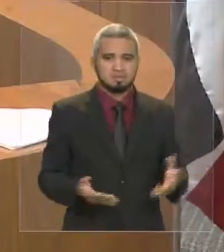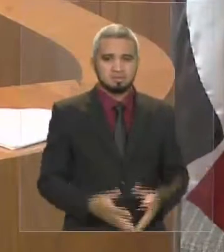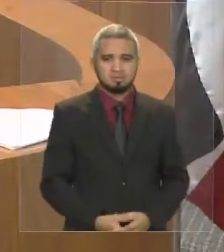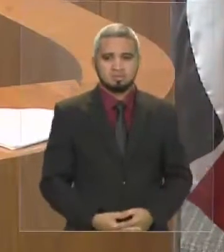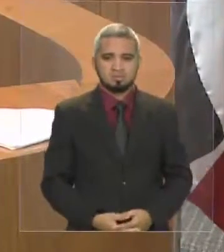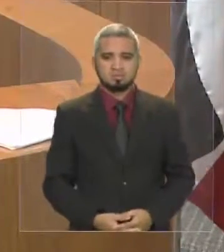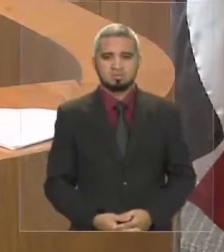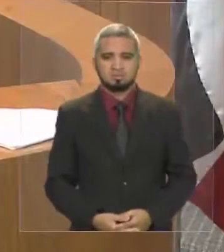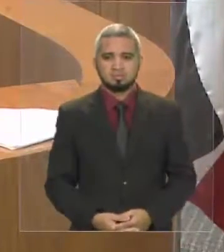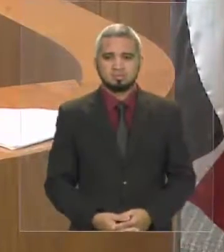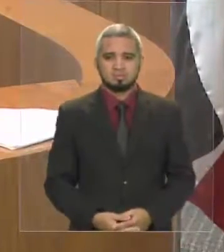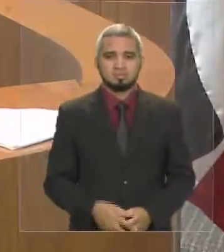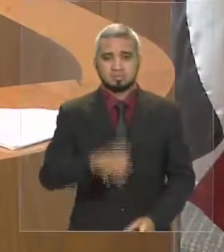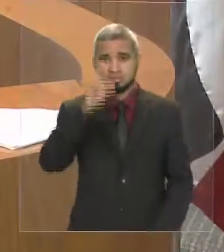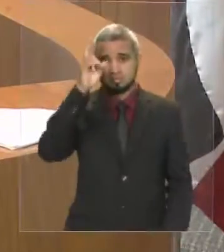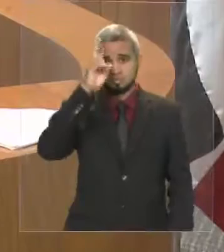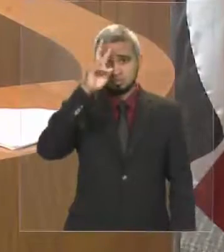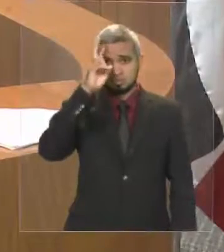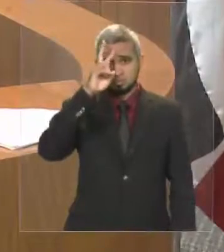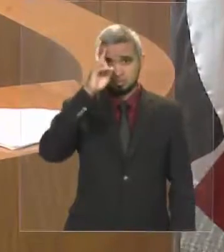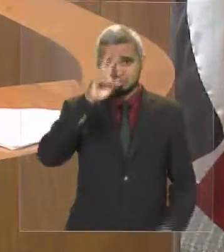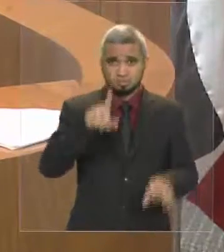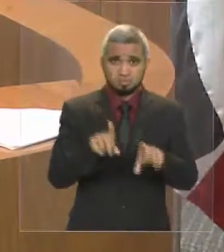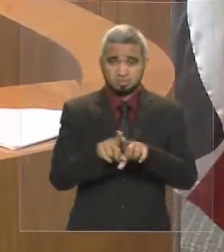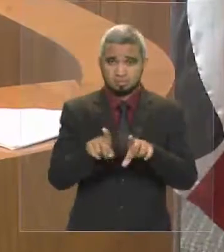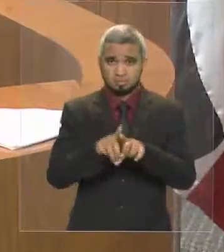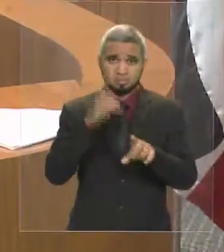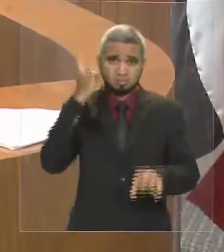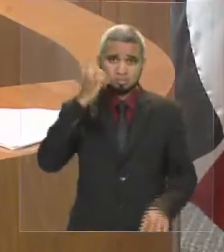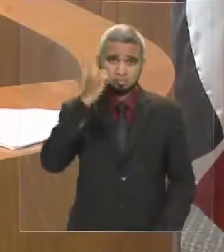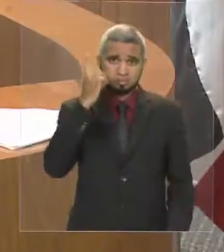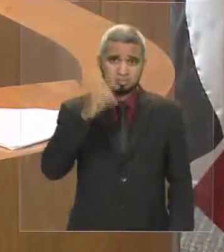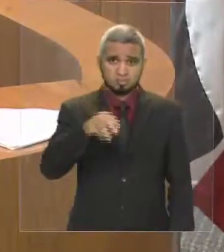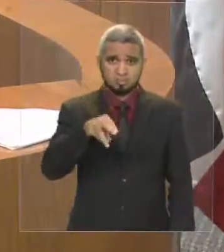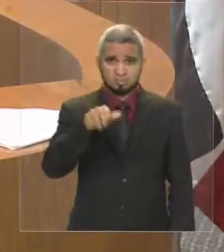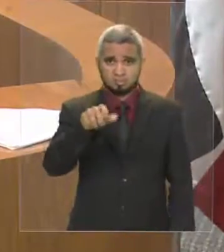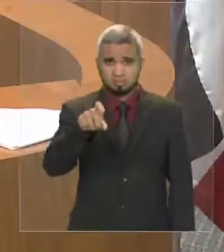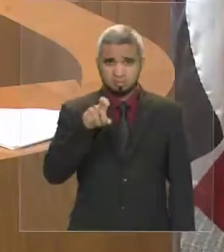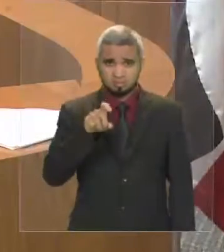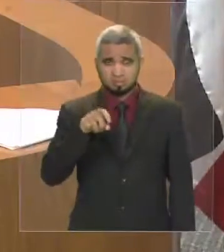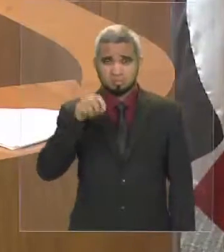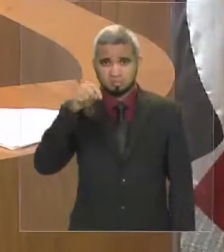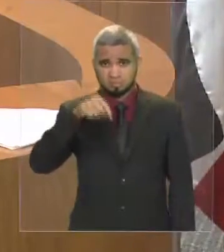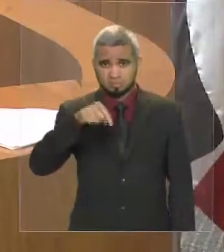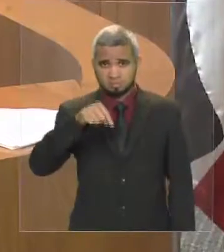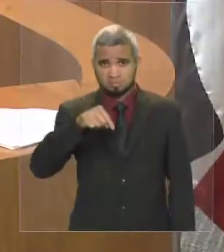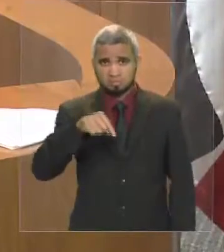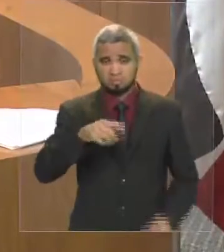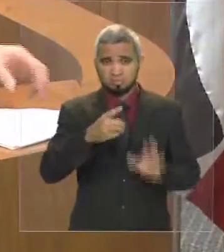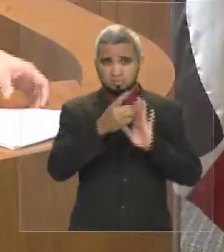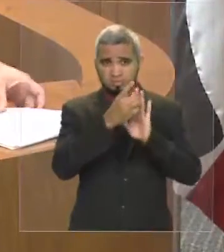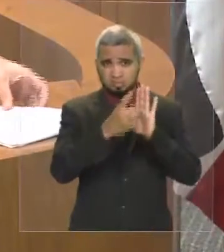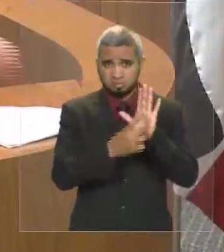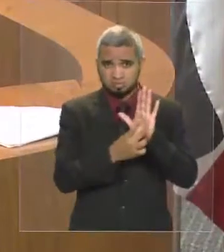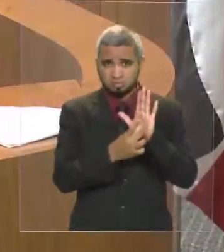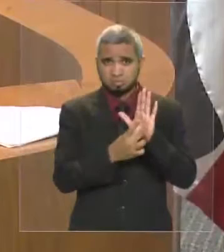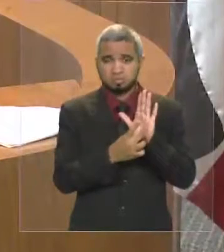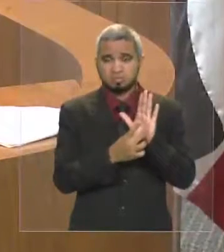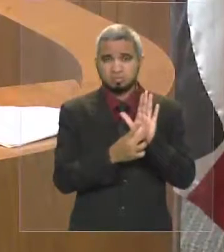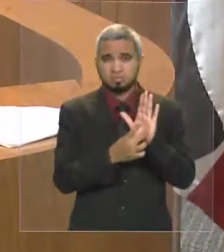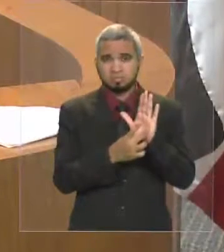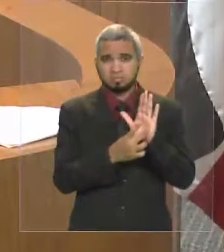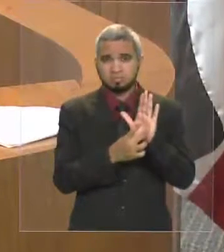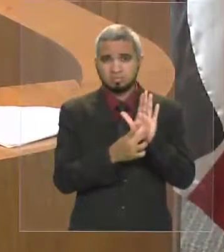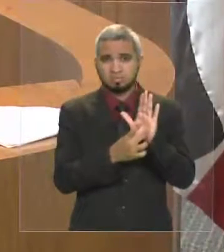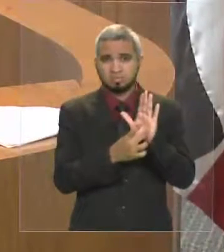presidente. E só para lembrar, deputado Max Barros, que aqui, em relação ao decreto, em